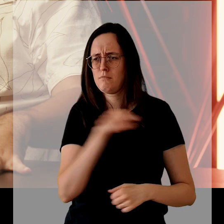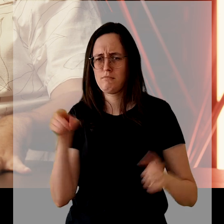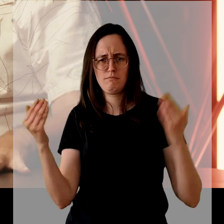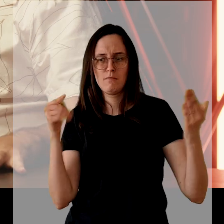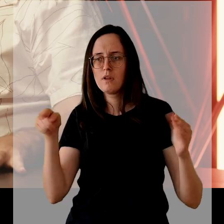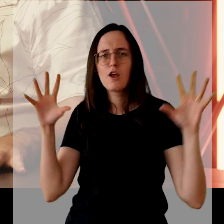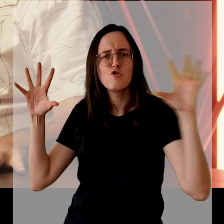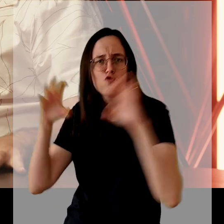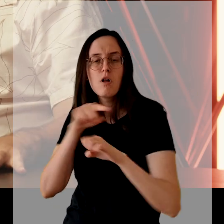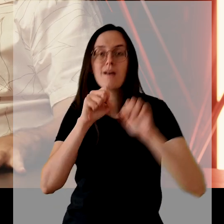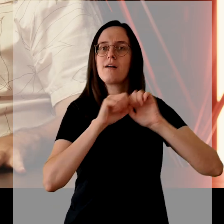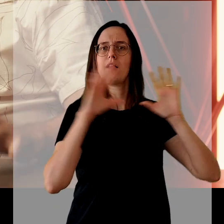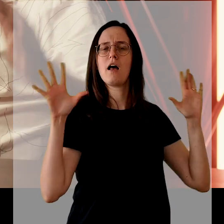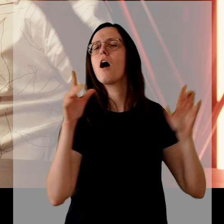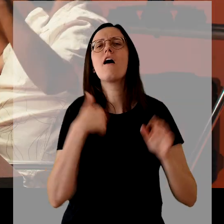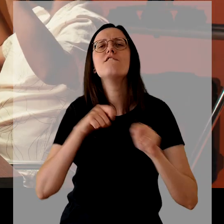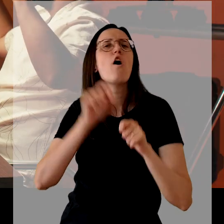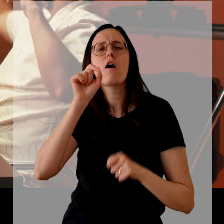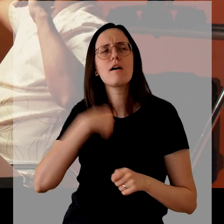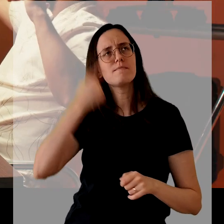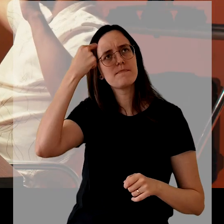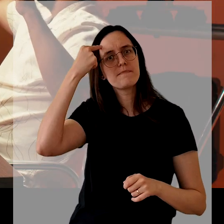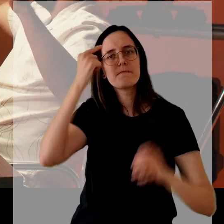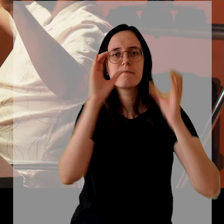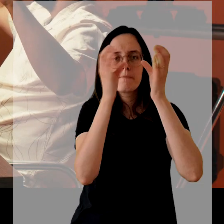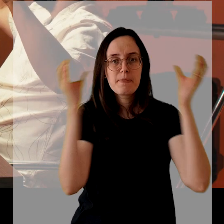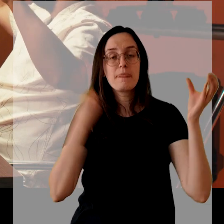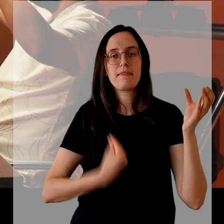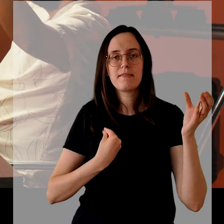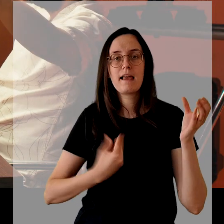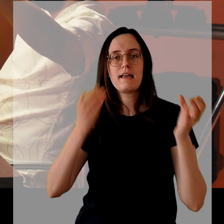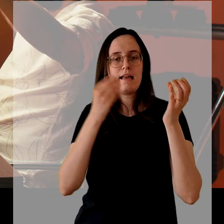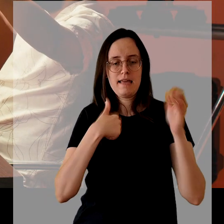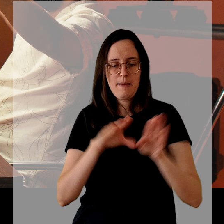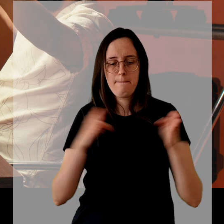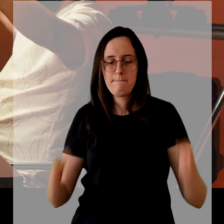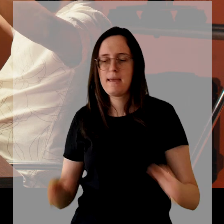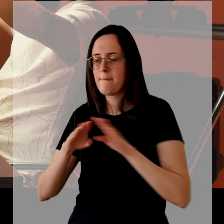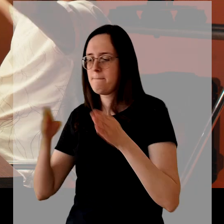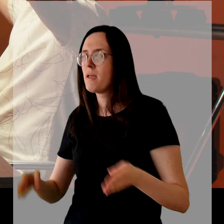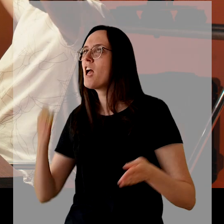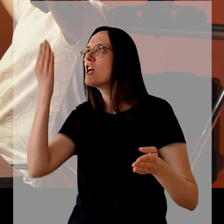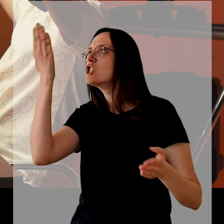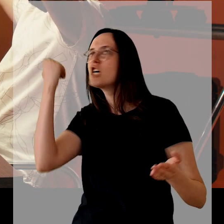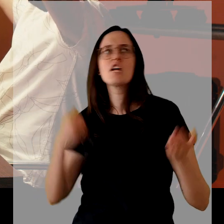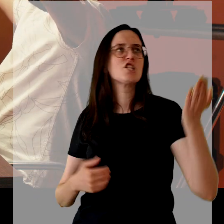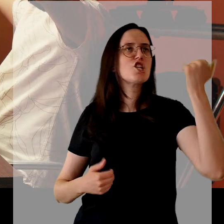do episódio 13 é muito mais escura. Então, o que eu fazia era, pega aquelas lâmpadas que estão entre as mesas,